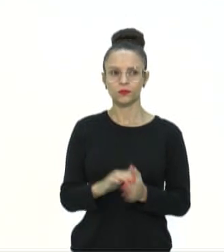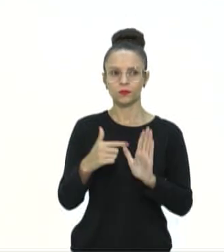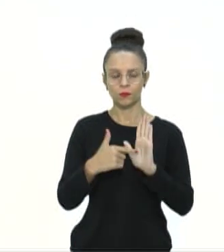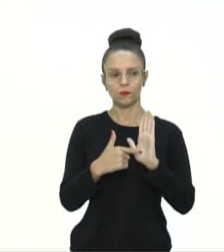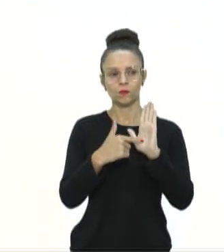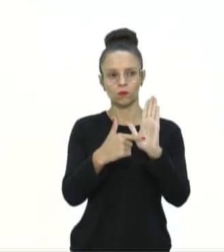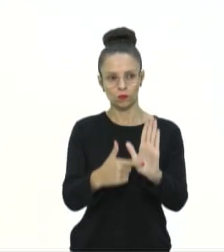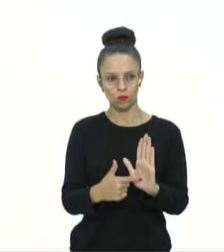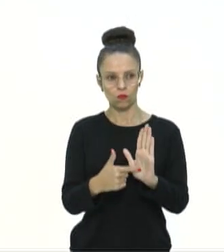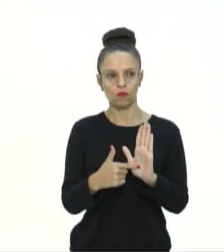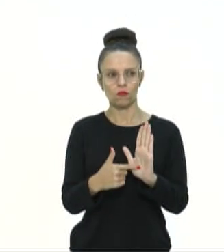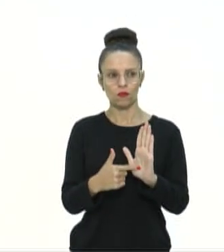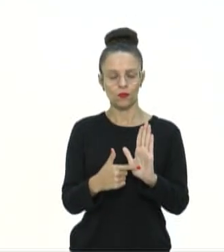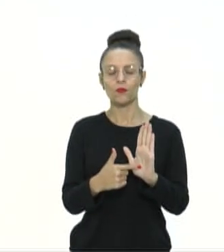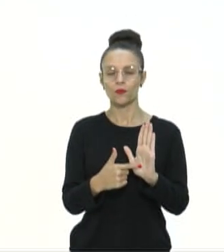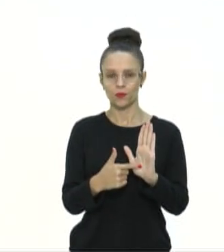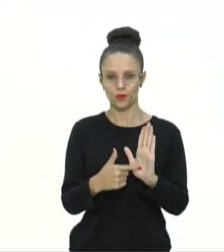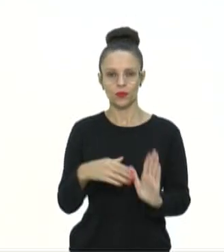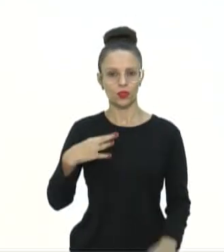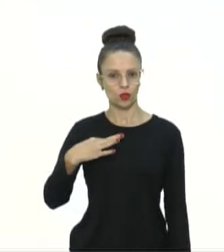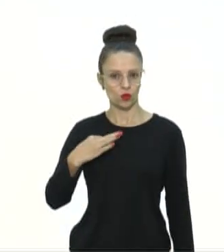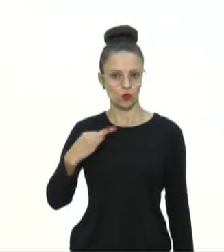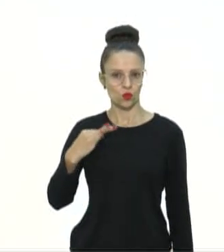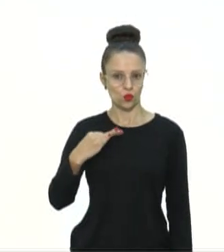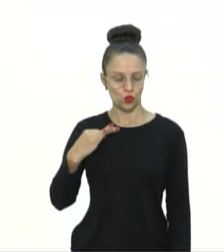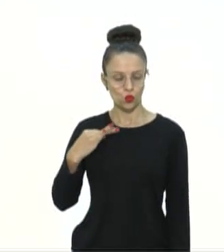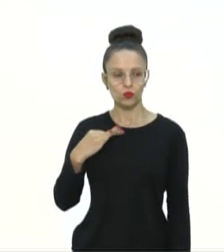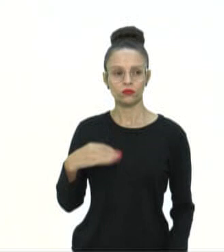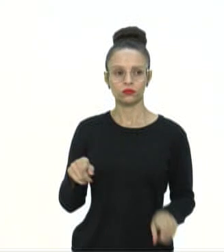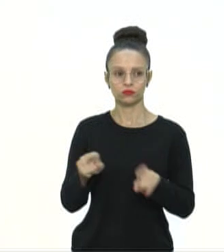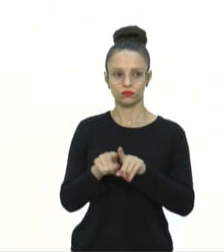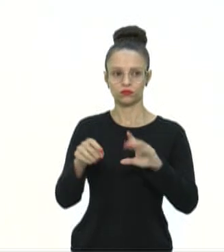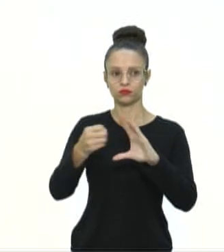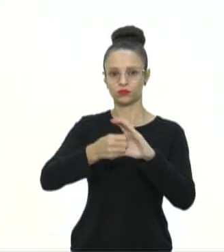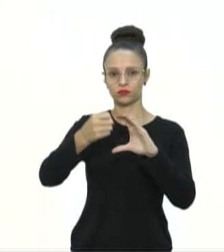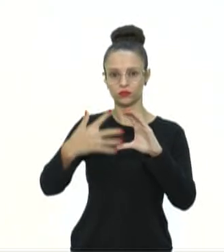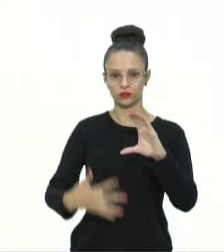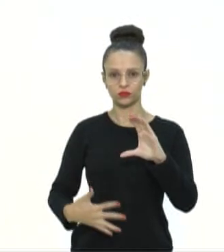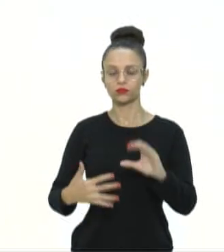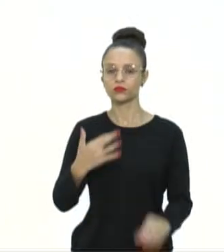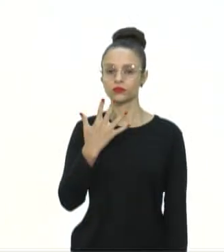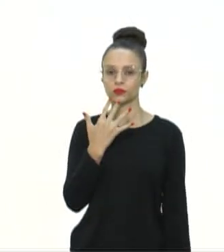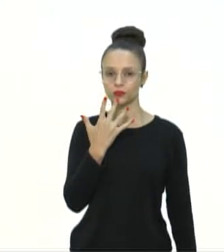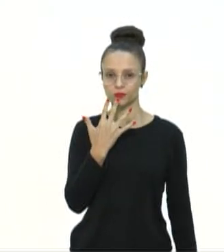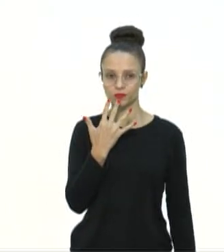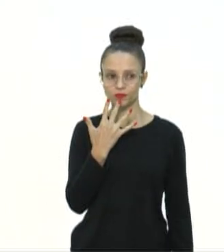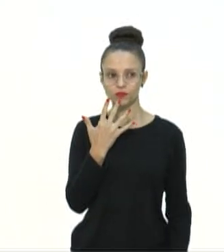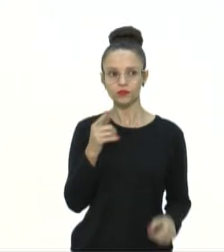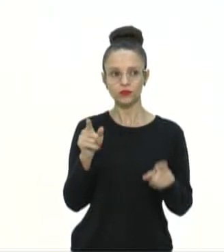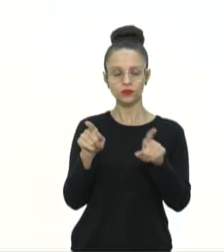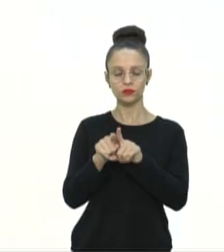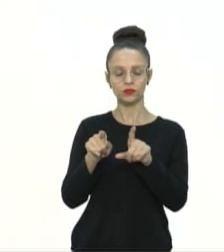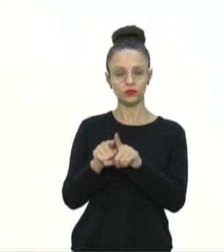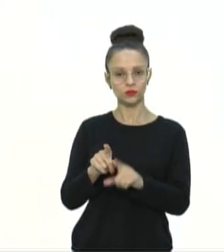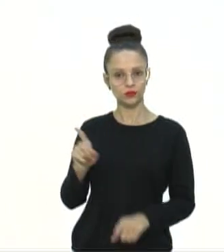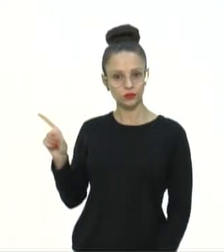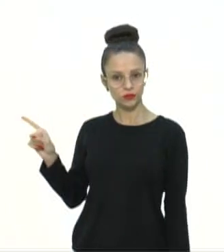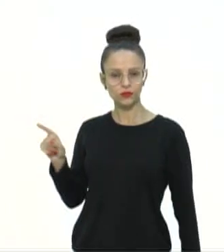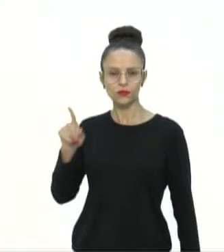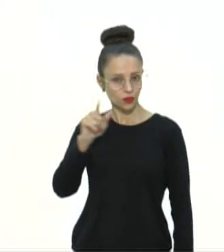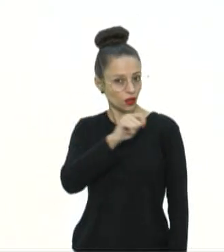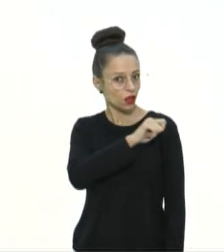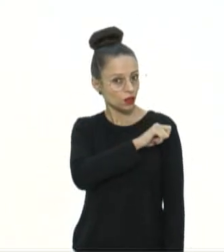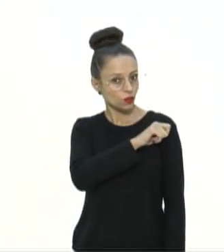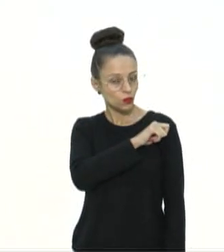ideia das suas vestimentas, as características de cores. Aqui seria um